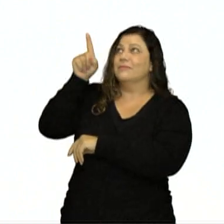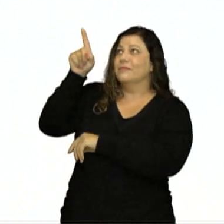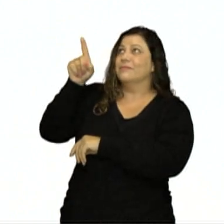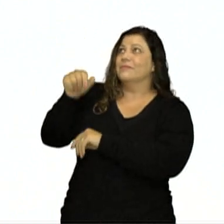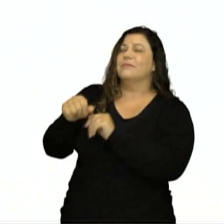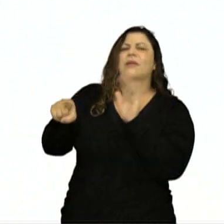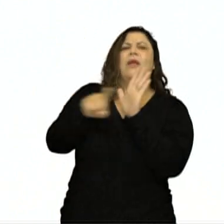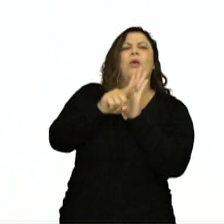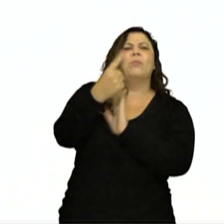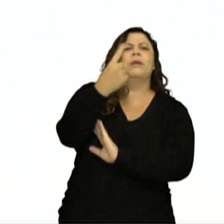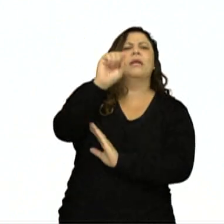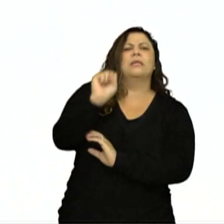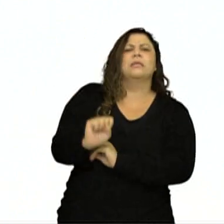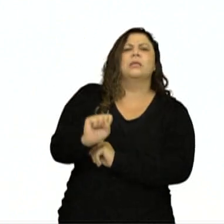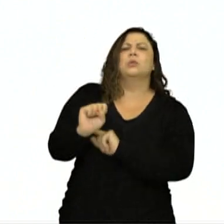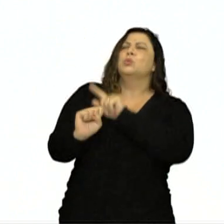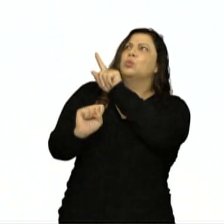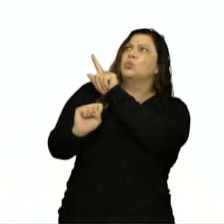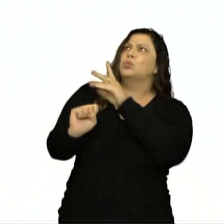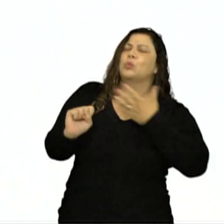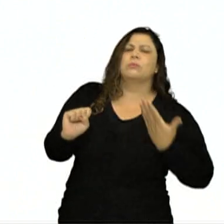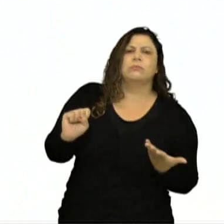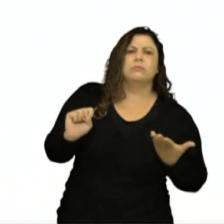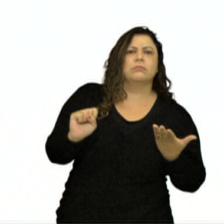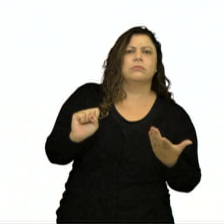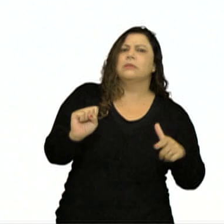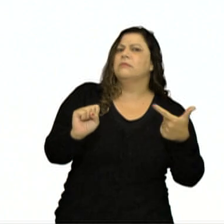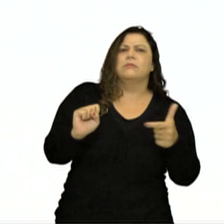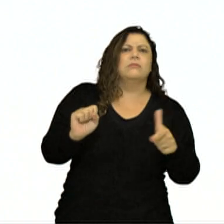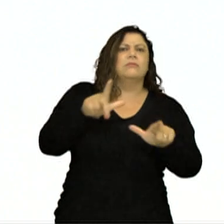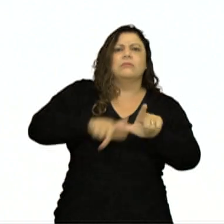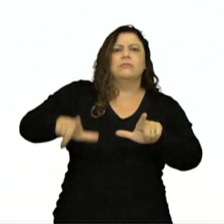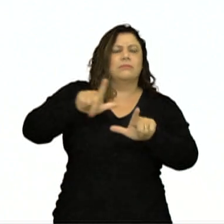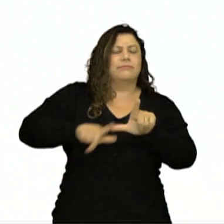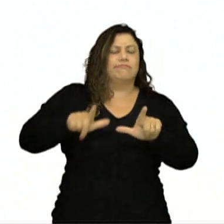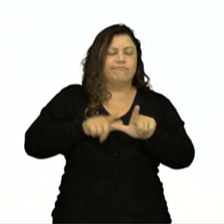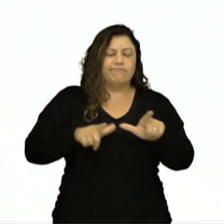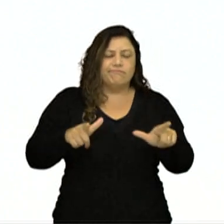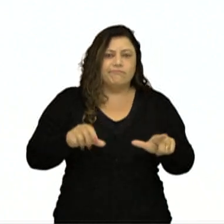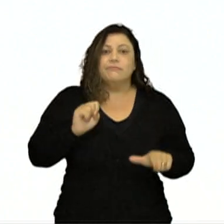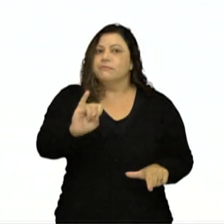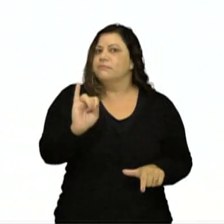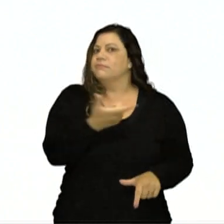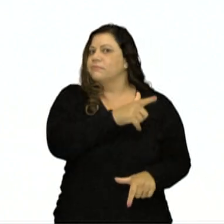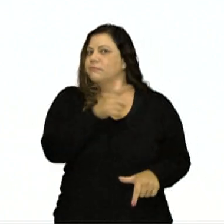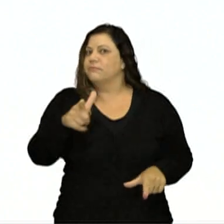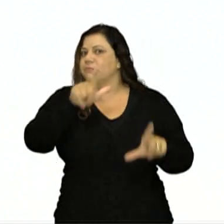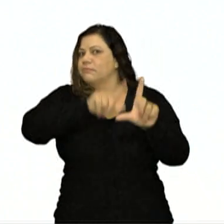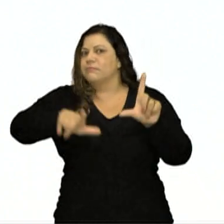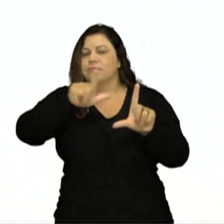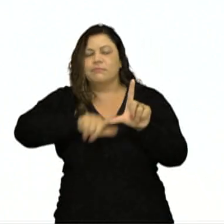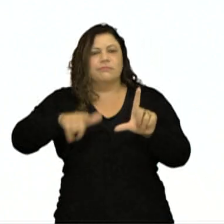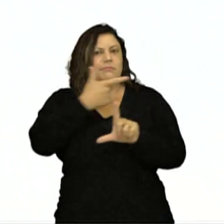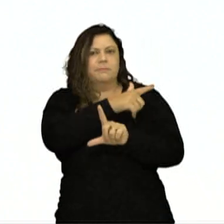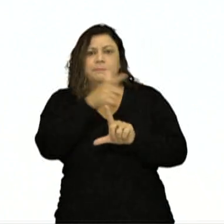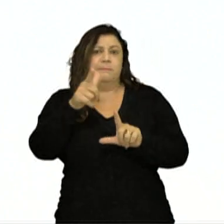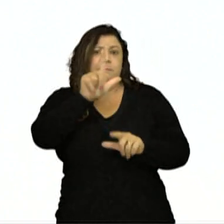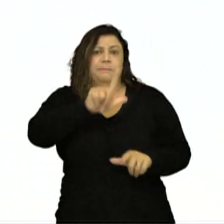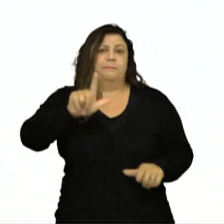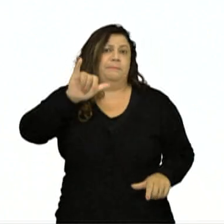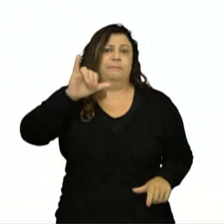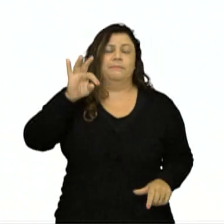E o menos 18? O menos 18, ele não tem letra. Se ele não tem letra, ele não vai ter parte